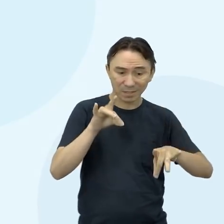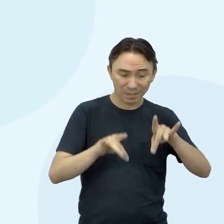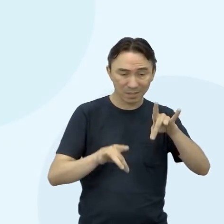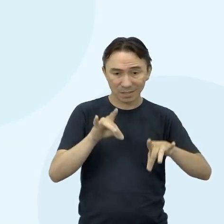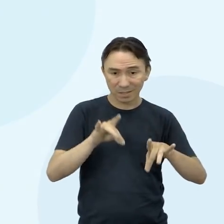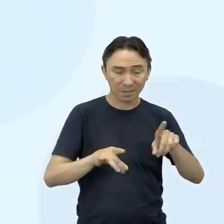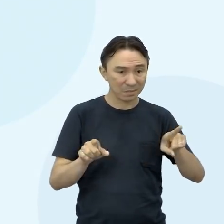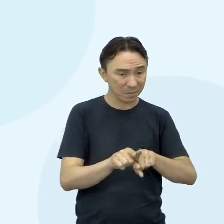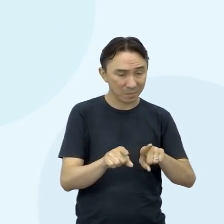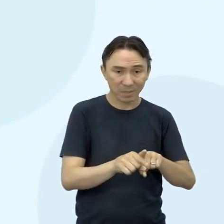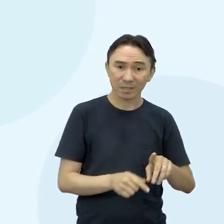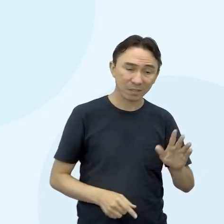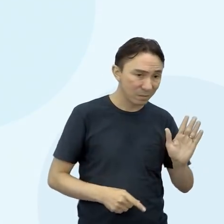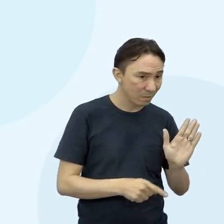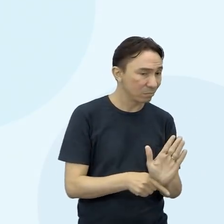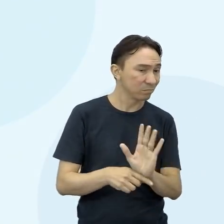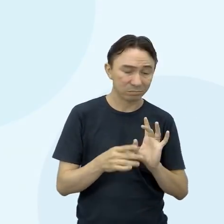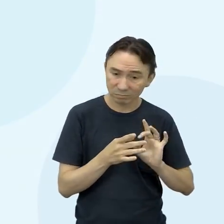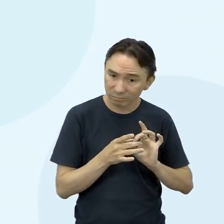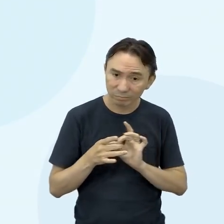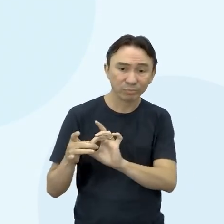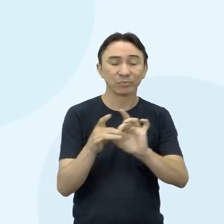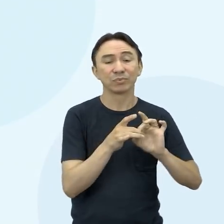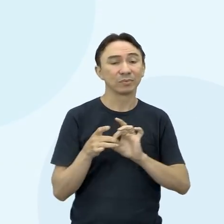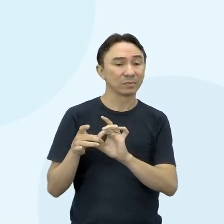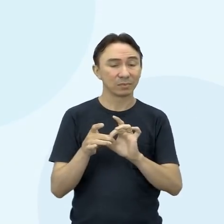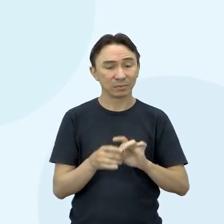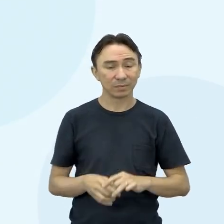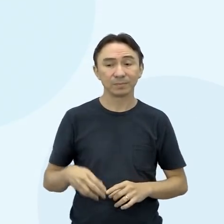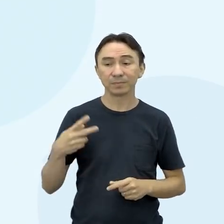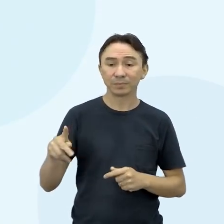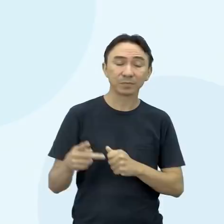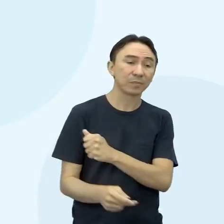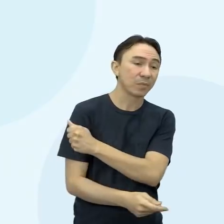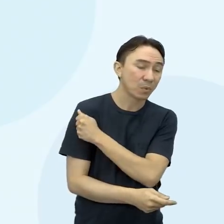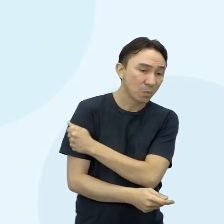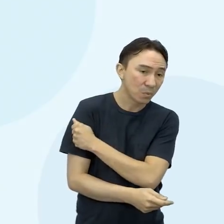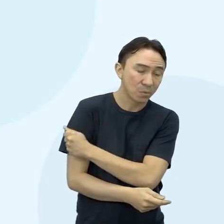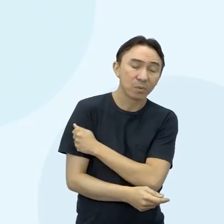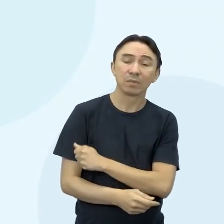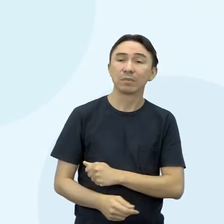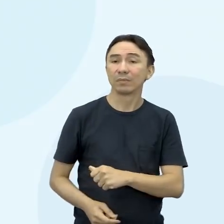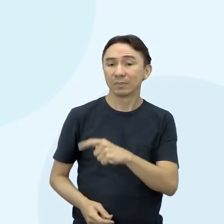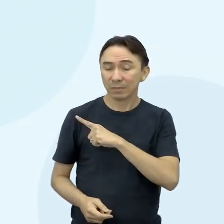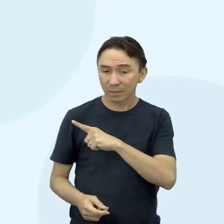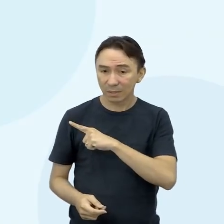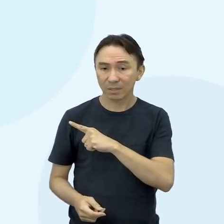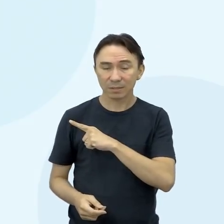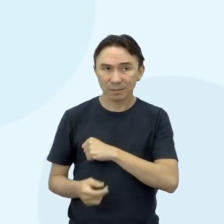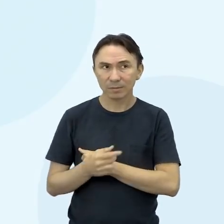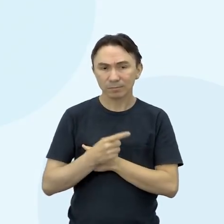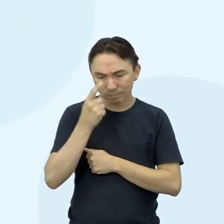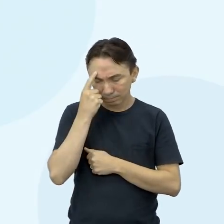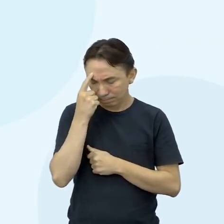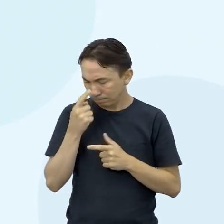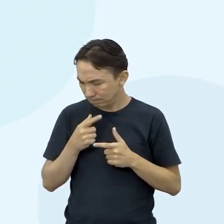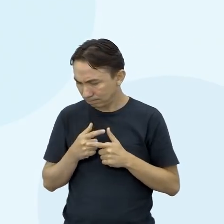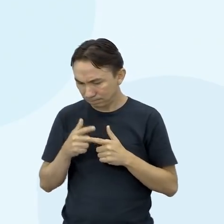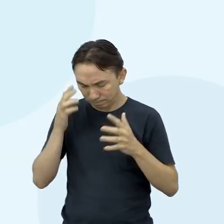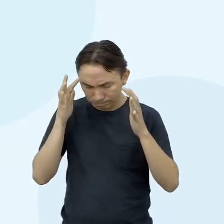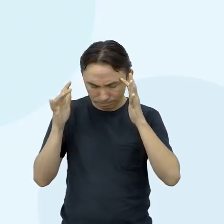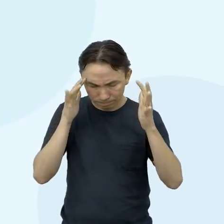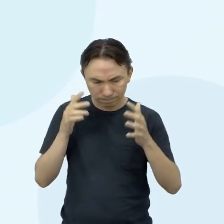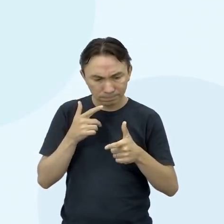apoiando tudo isso, ao mesmo tempo em que os estudantes vão estar sempre pensando nos problemas que são